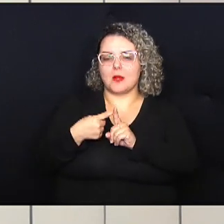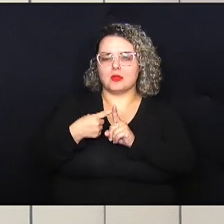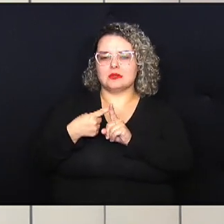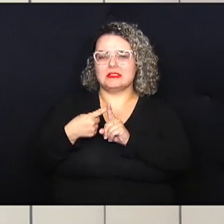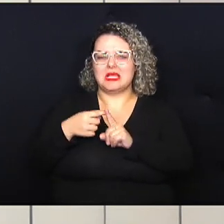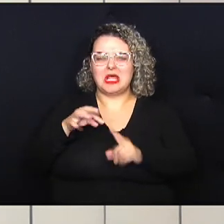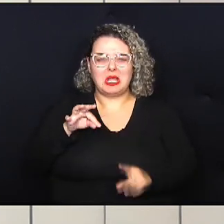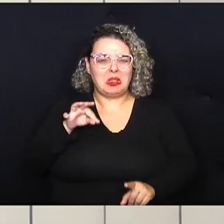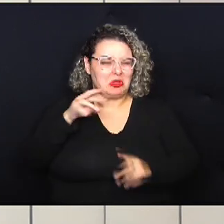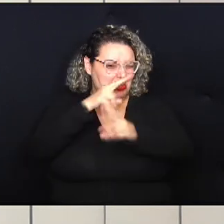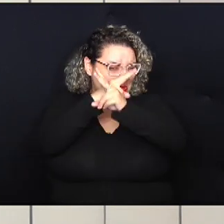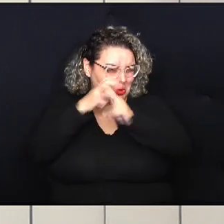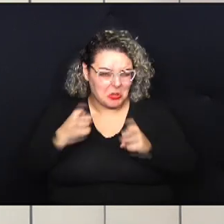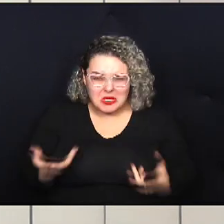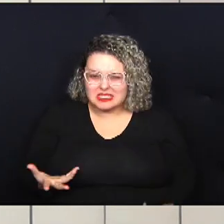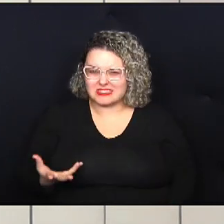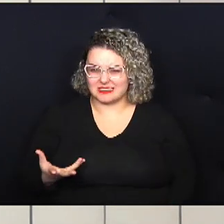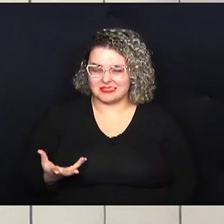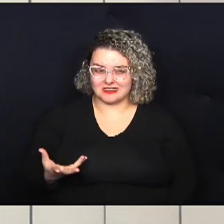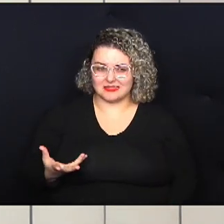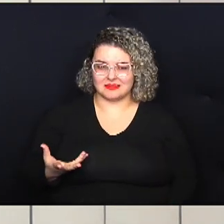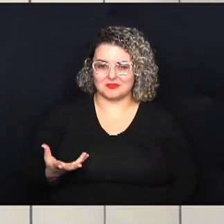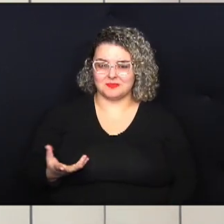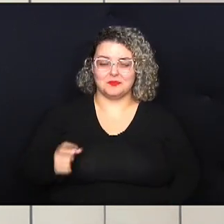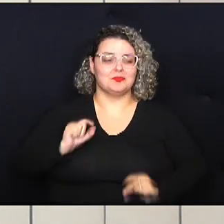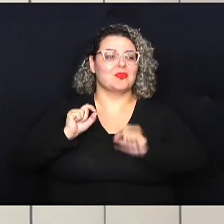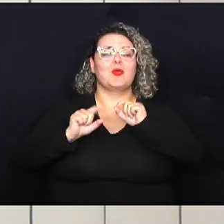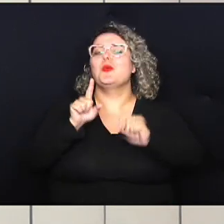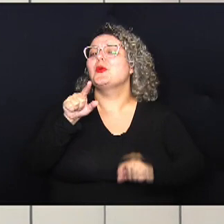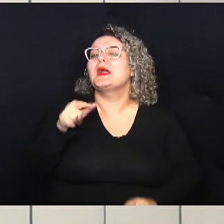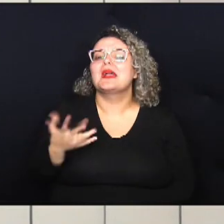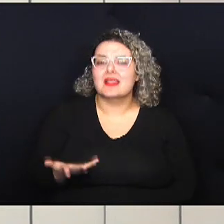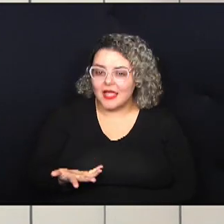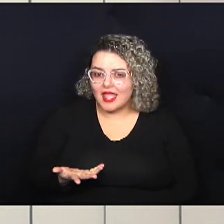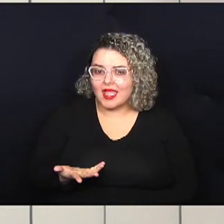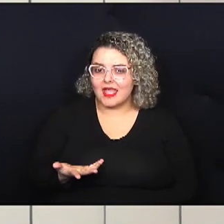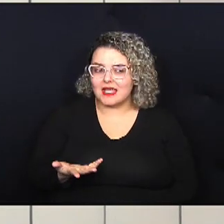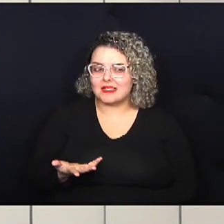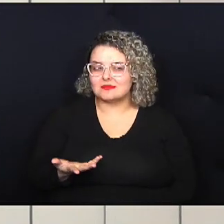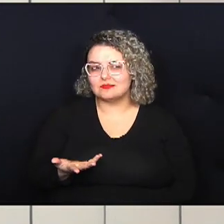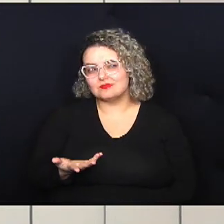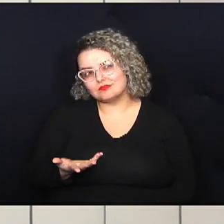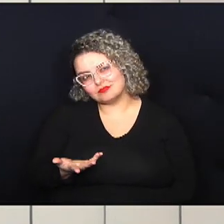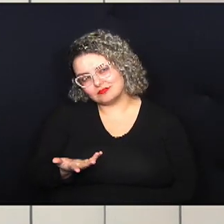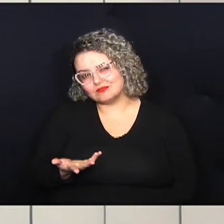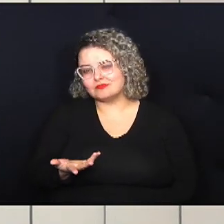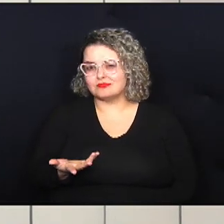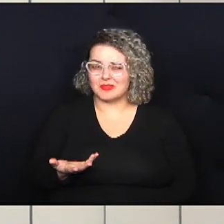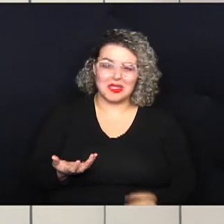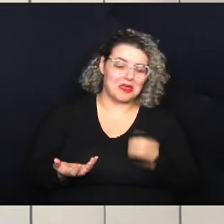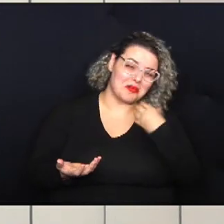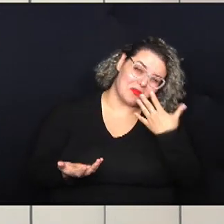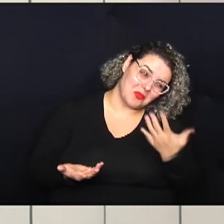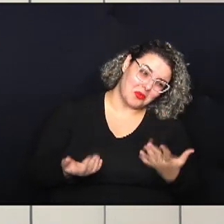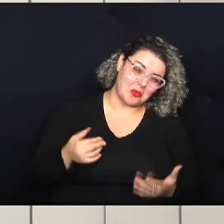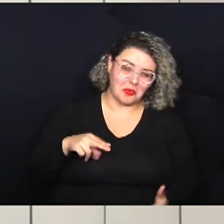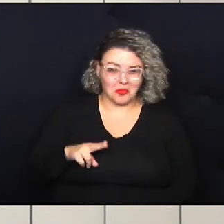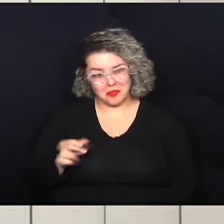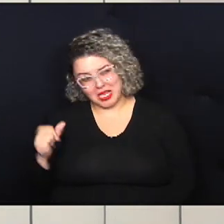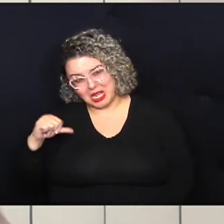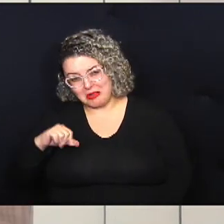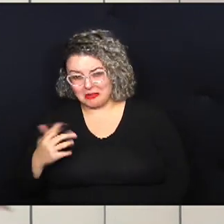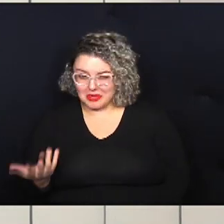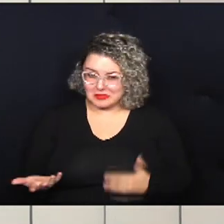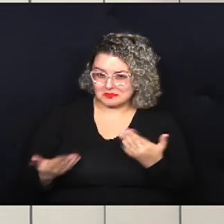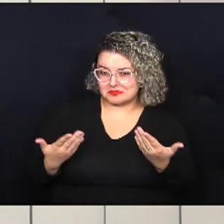No seu ponto de vista, o que seria isso e se isso é bom, é ruim,